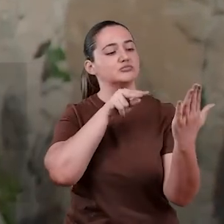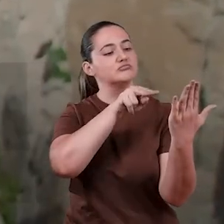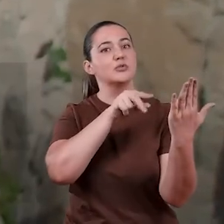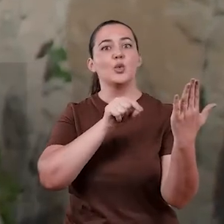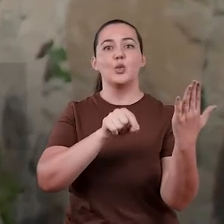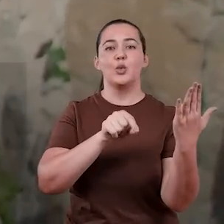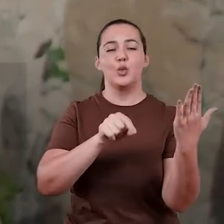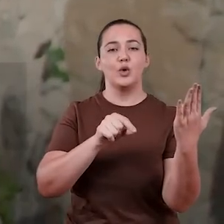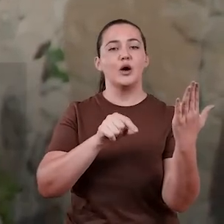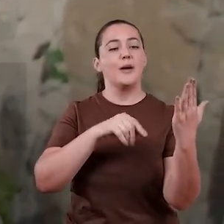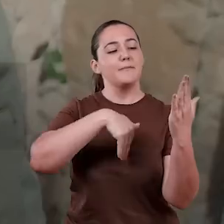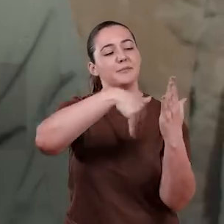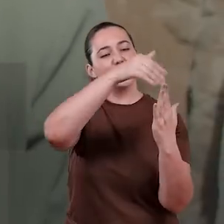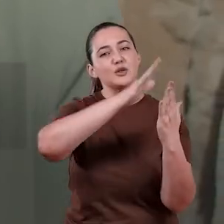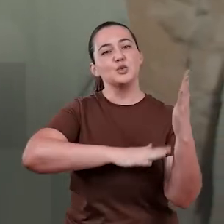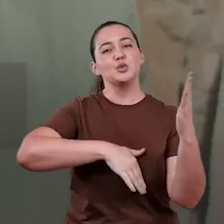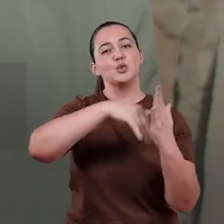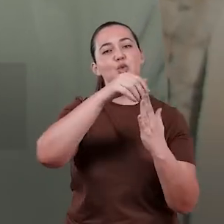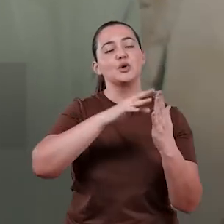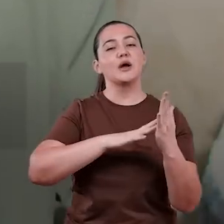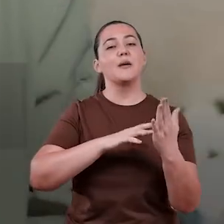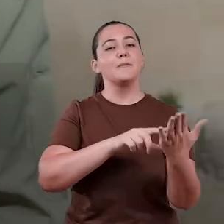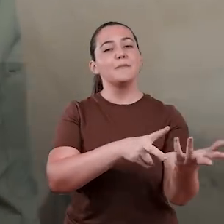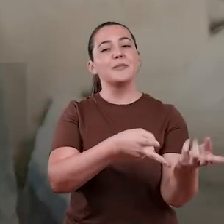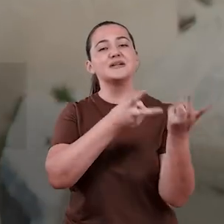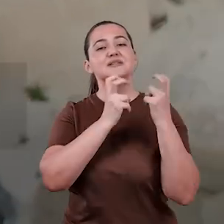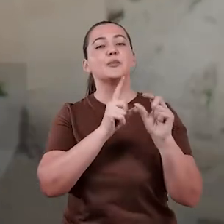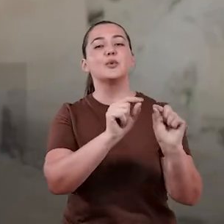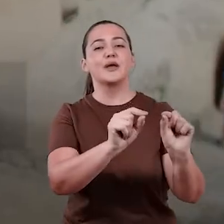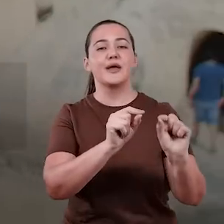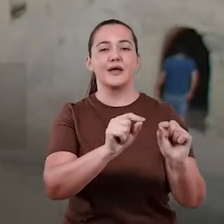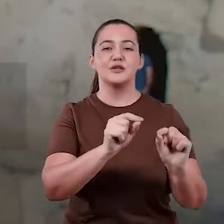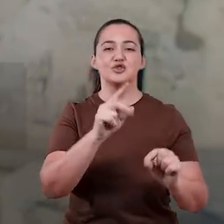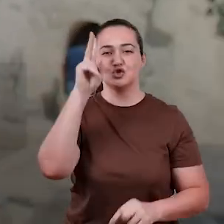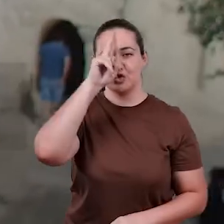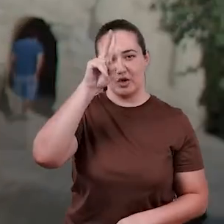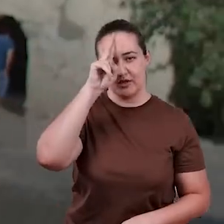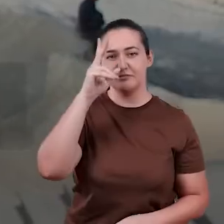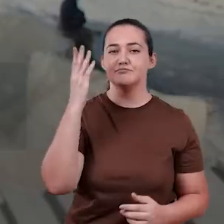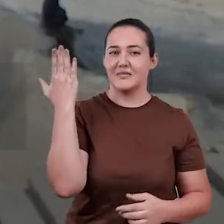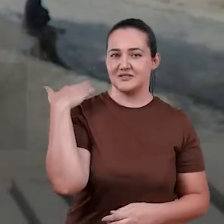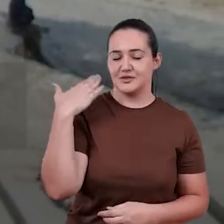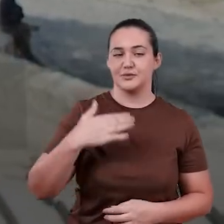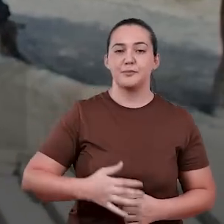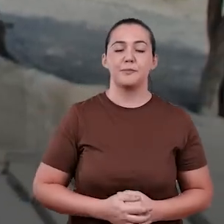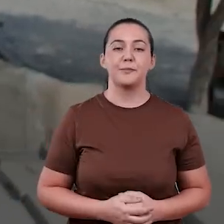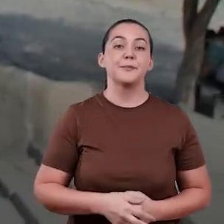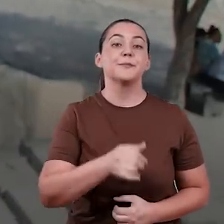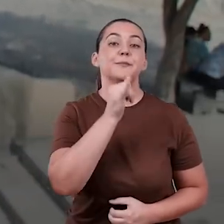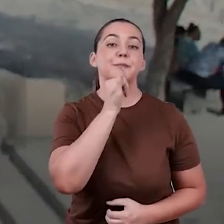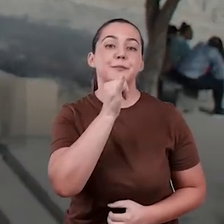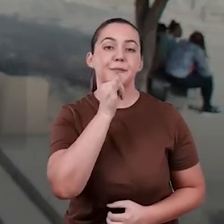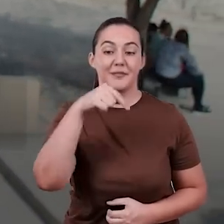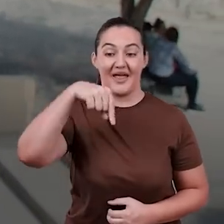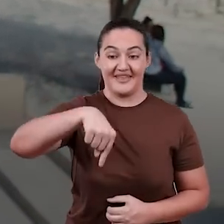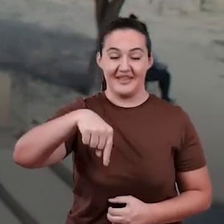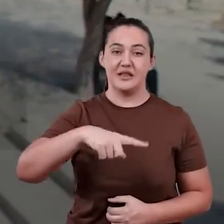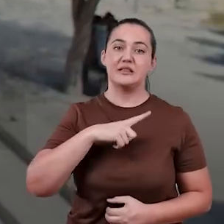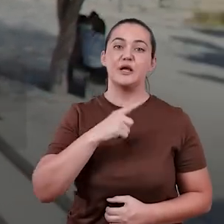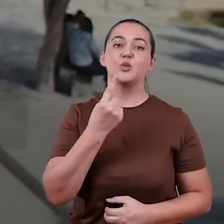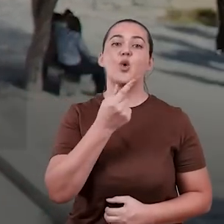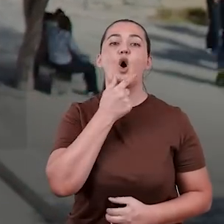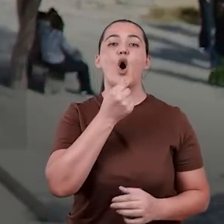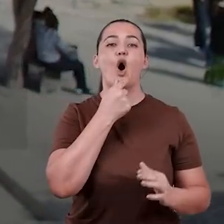porque essa pintura revela uma teologia da época. Por exemplo, você vai ver numa capela